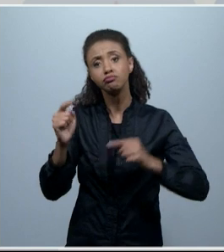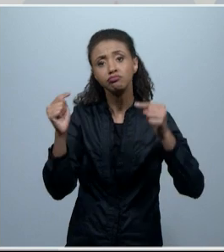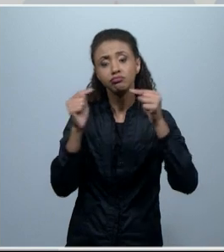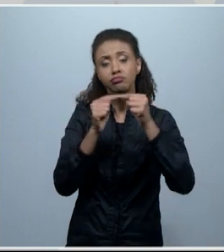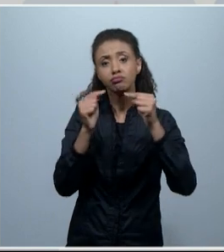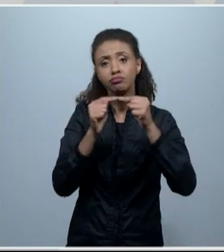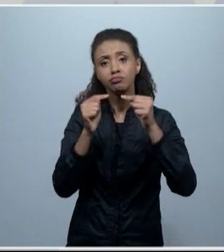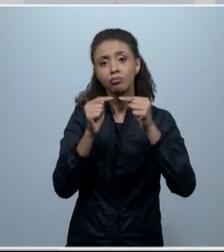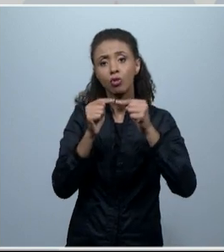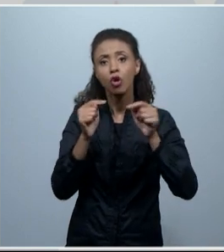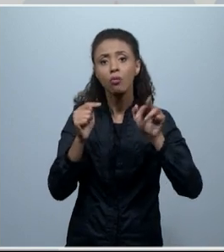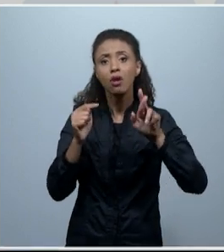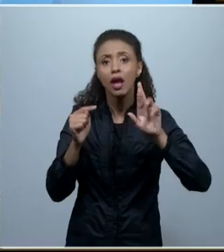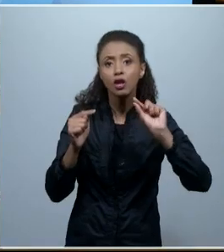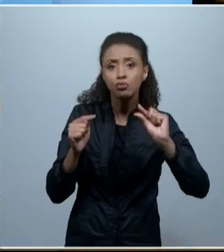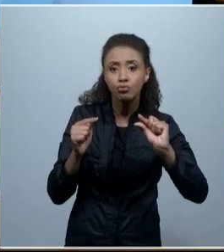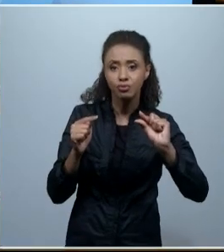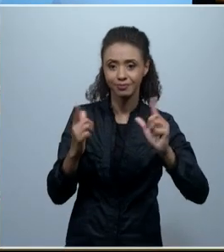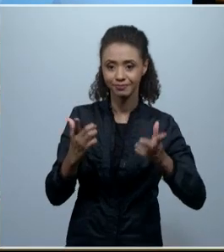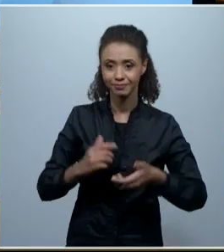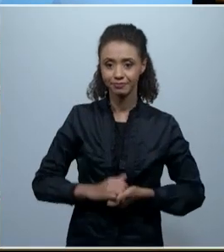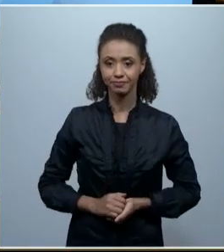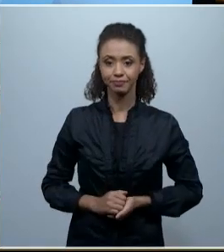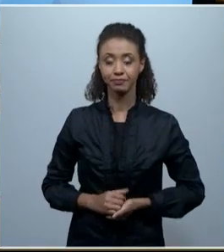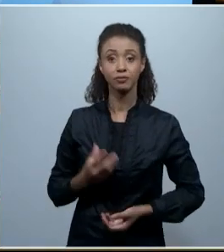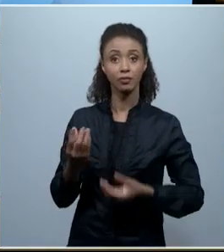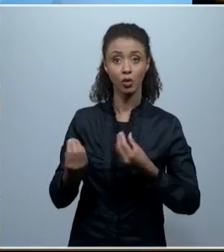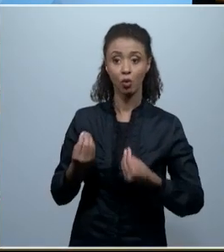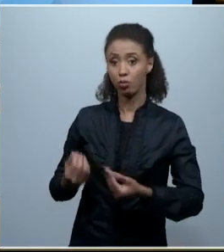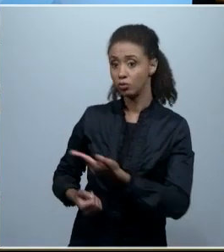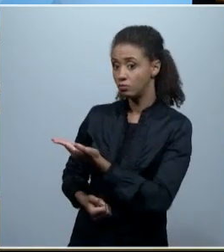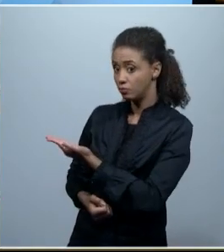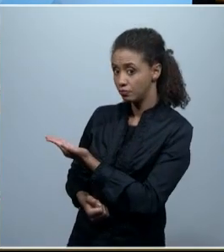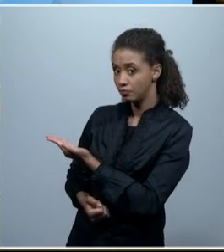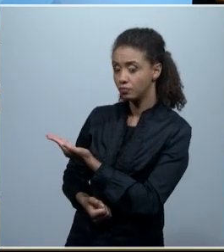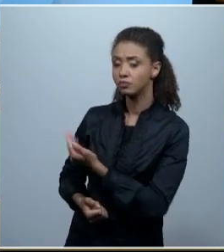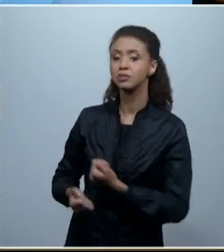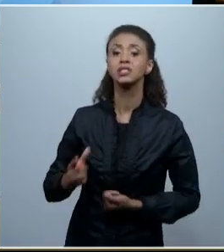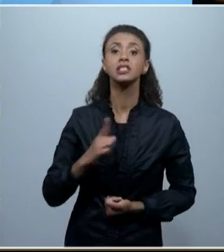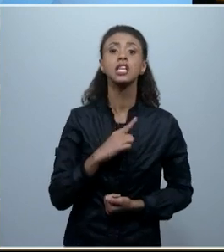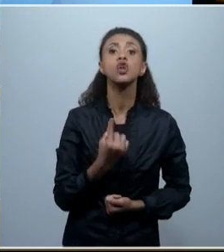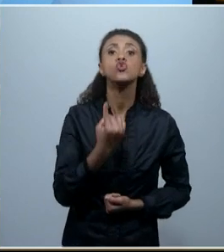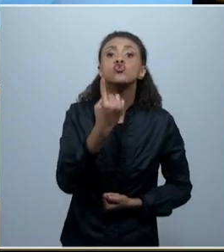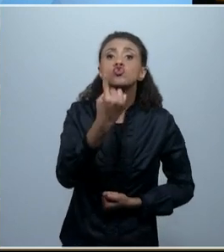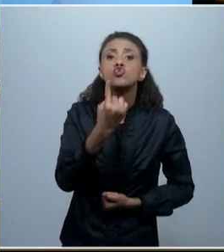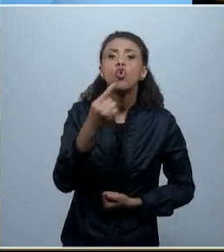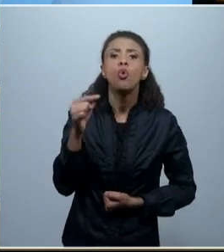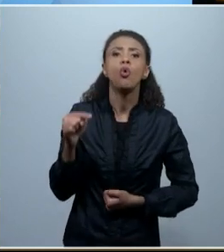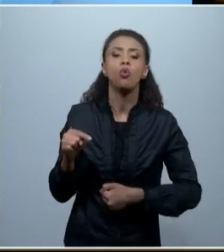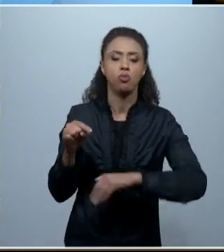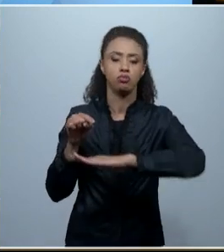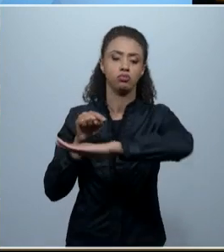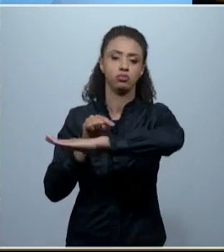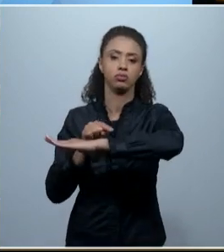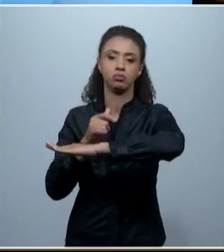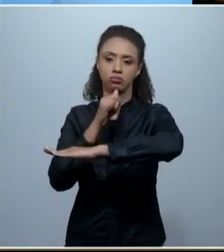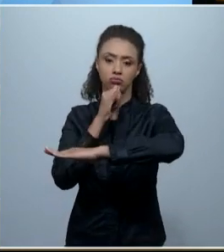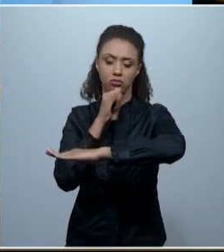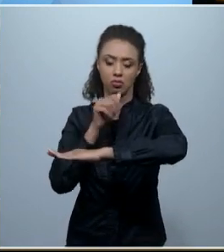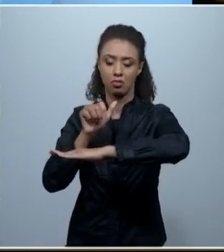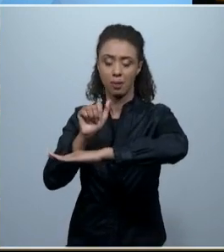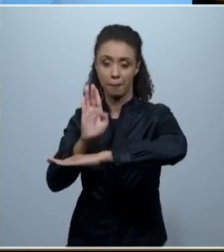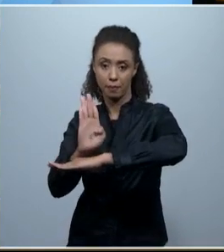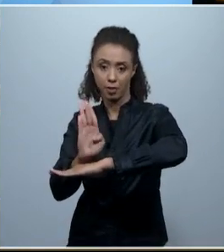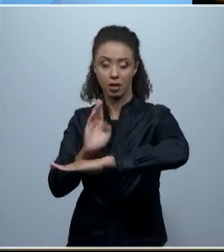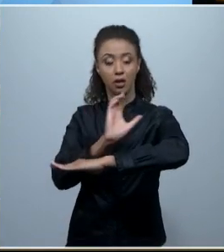usei que existe uma única reta contendo este segmento e que existe uma única paralela passando pelo ponto a que